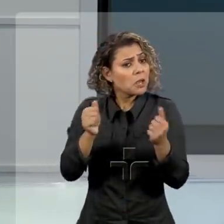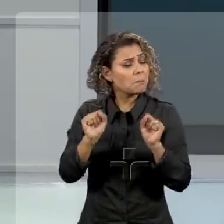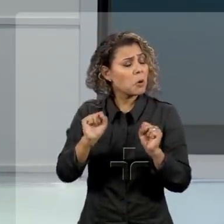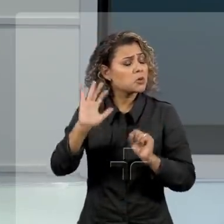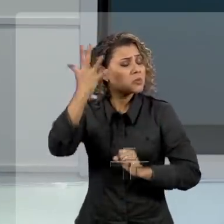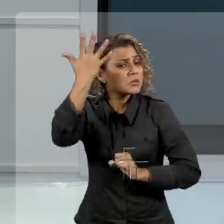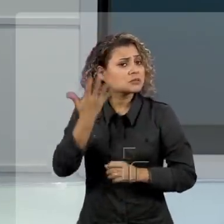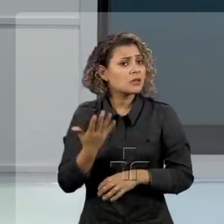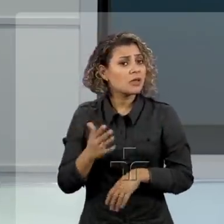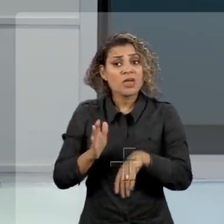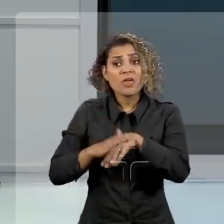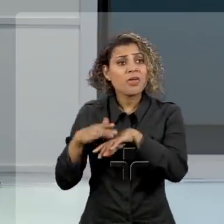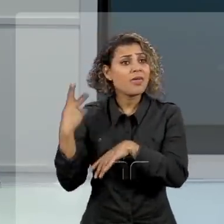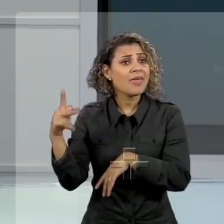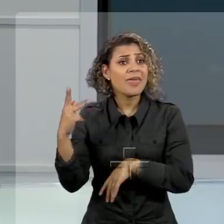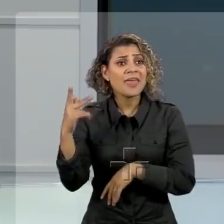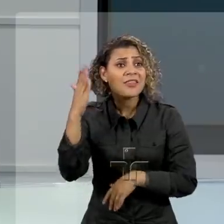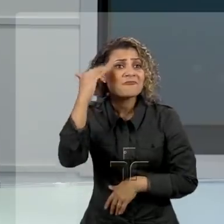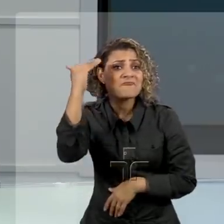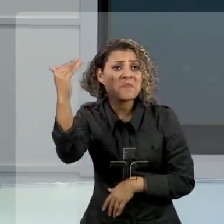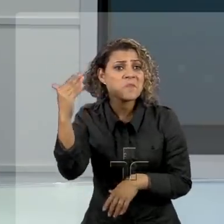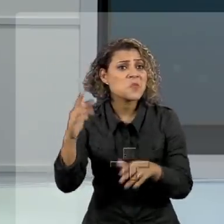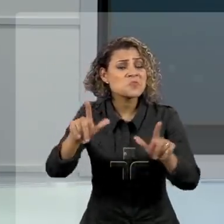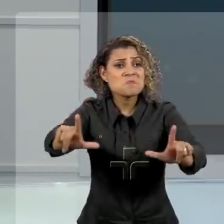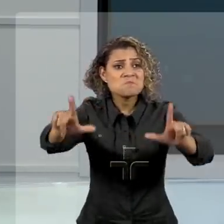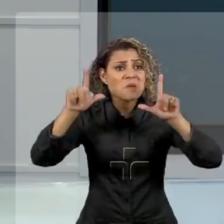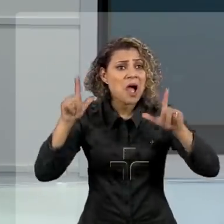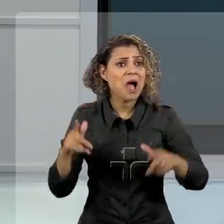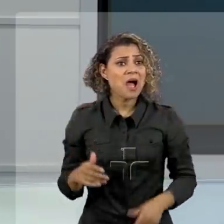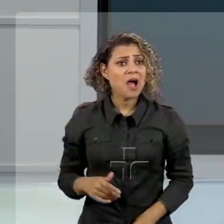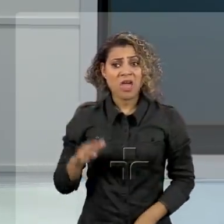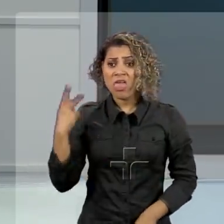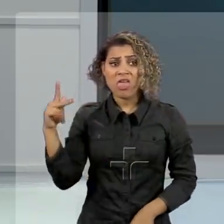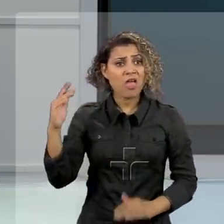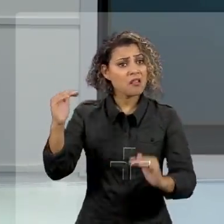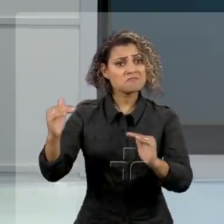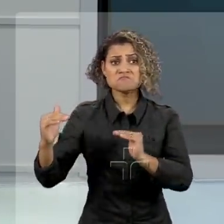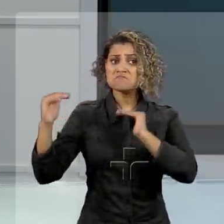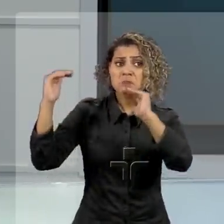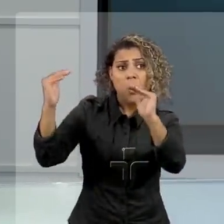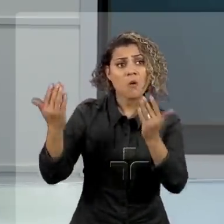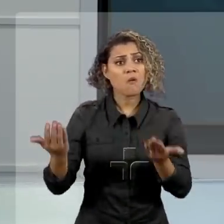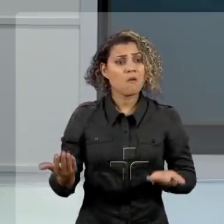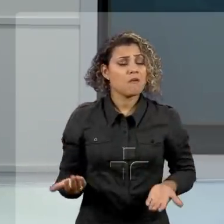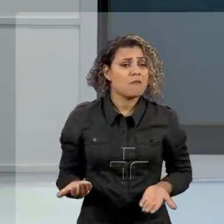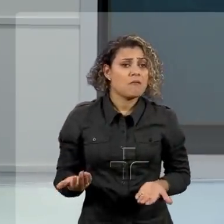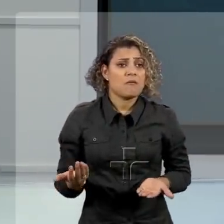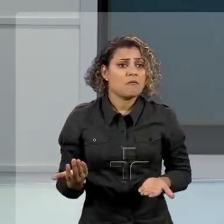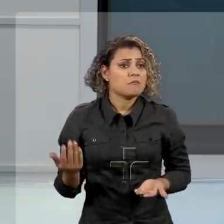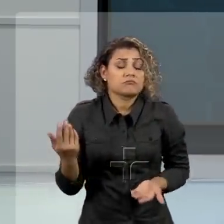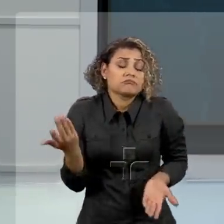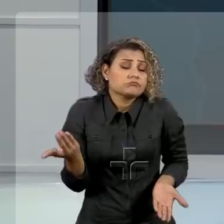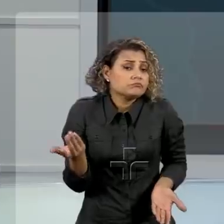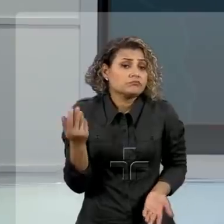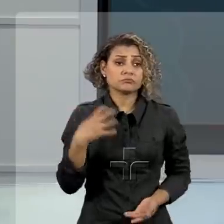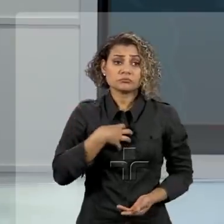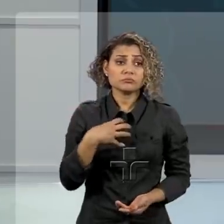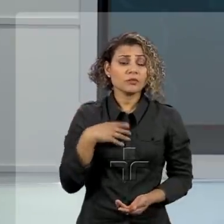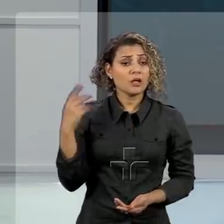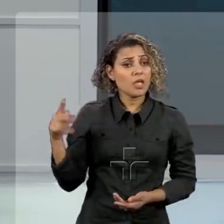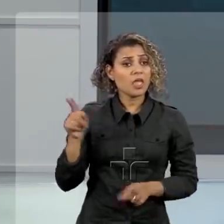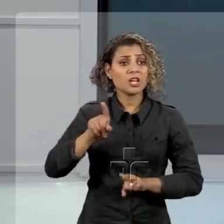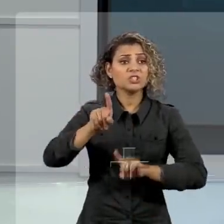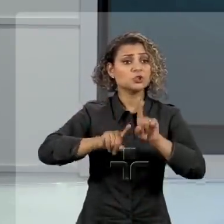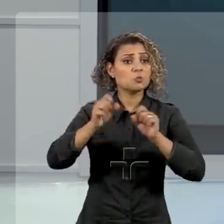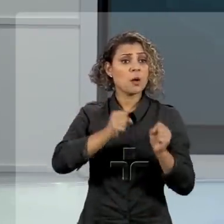razoável. Ele virou um personagem da República Brasileira. Ele está um pouco por cima dos, vamos dizer, das disputas